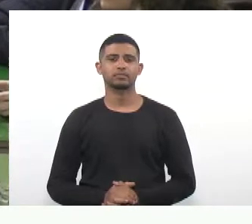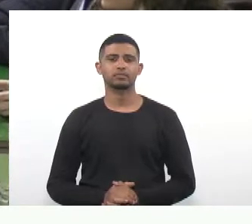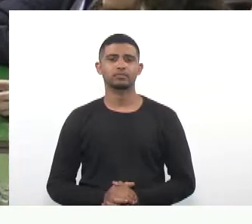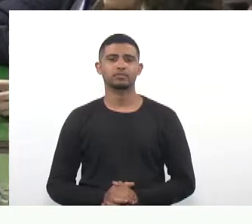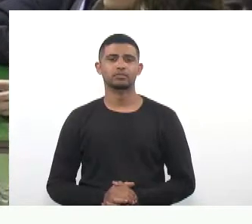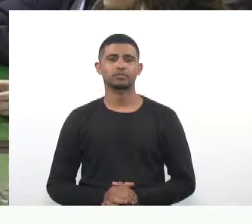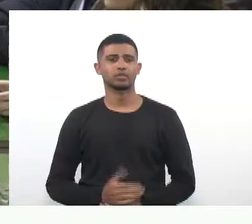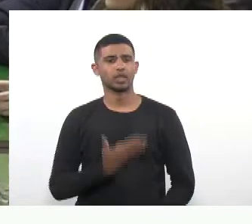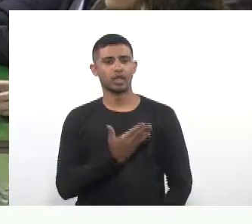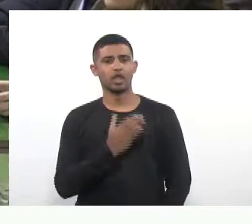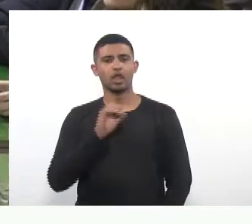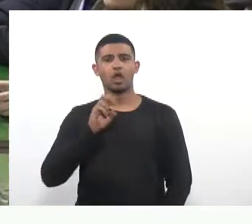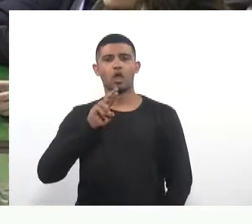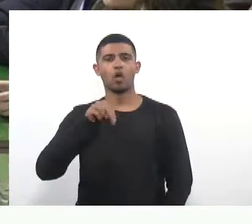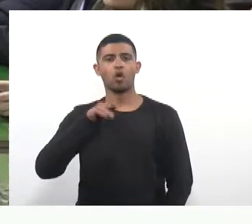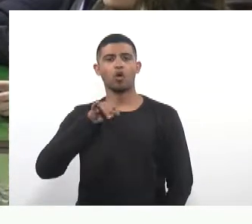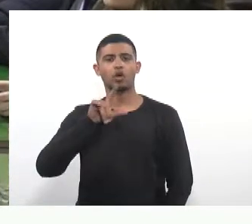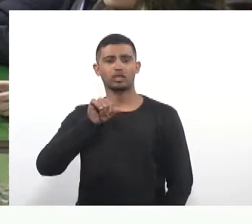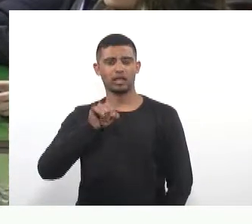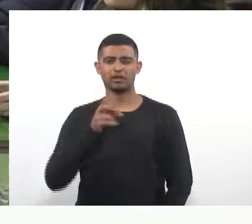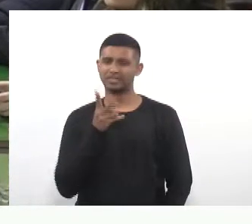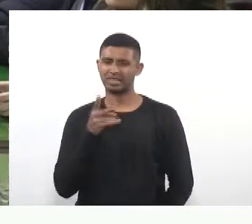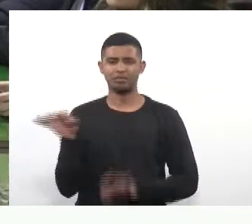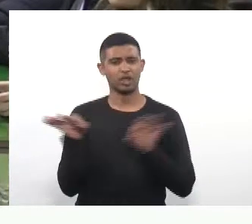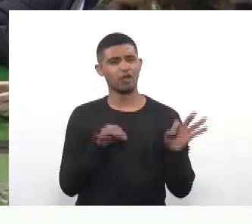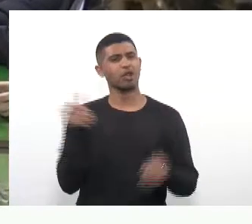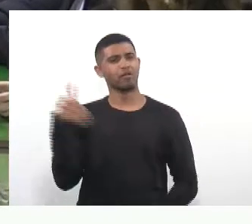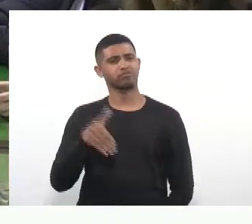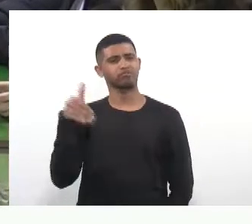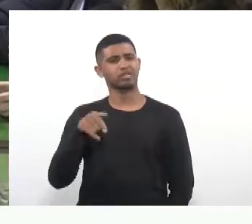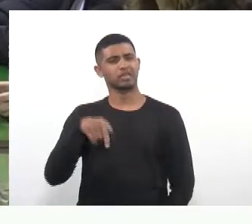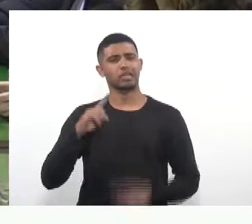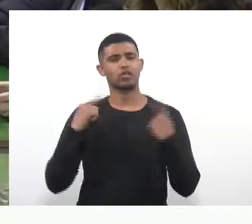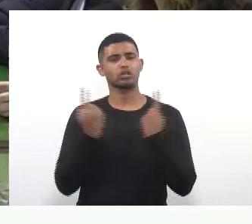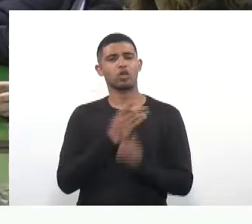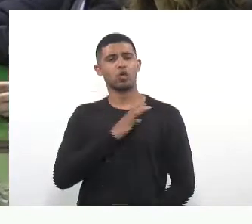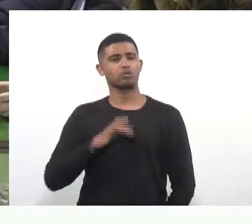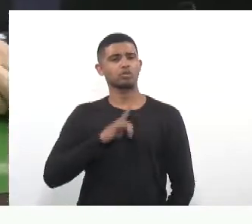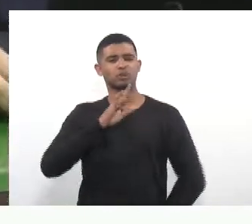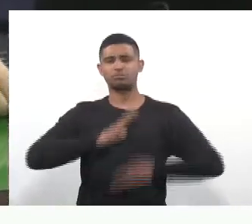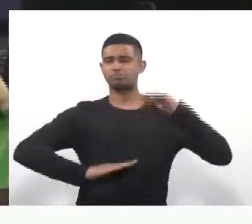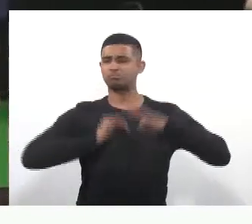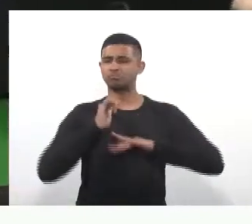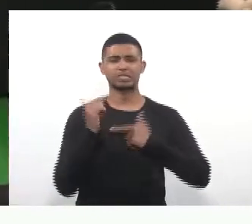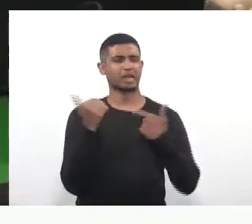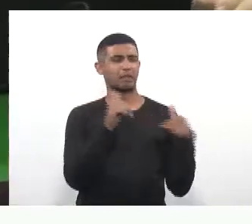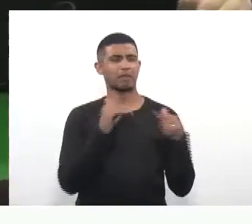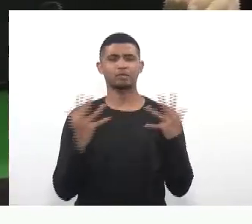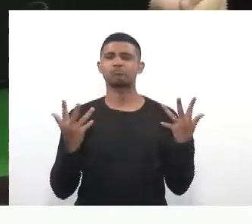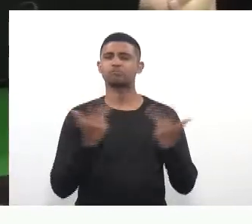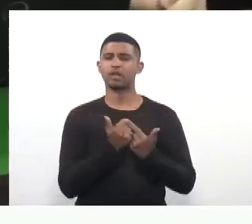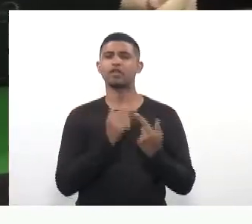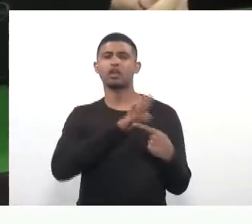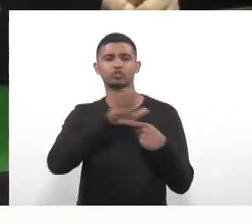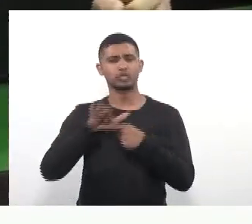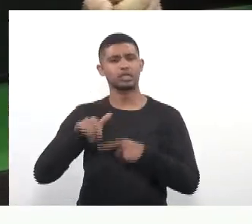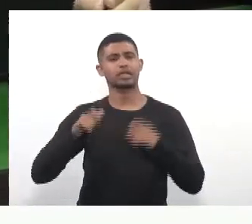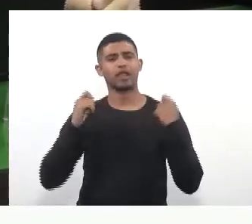O senhor Ornelas do Imeto, sempre presente a nossa comissão, tem feito um trabalho relevantíssimo para essa